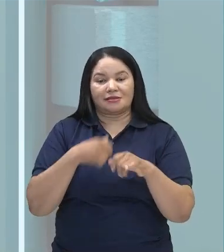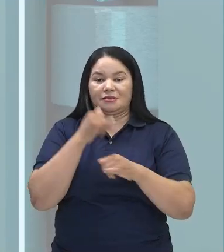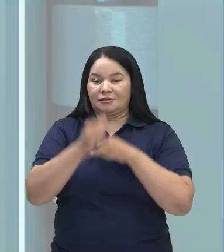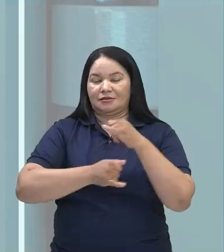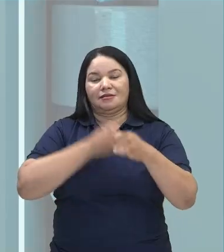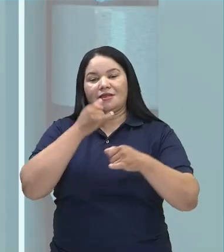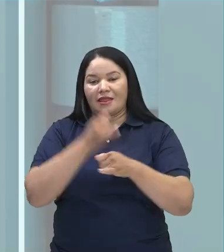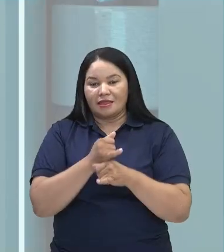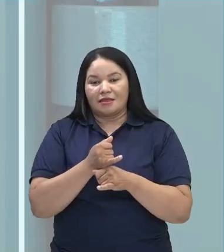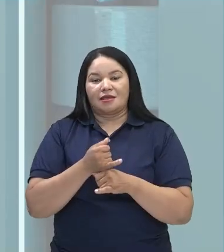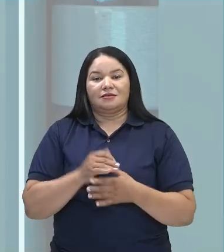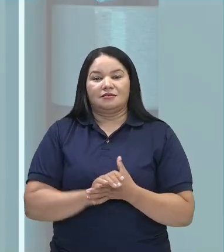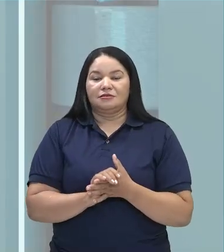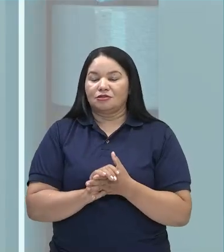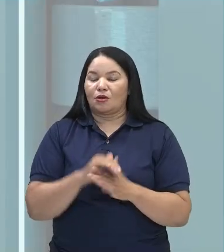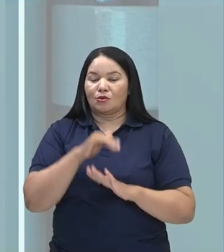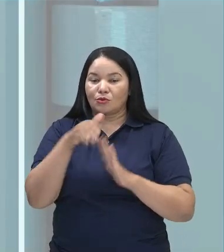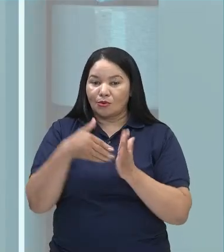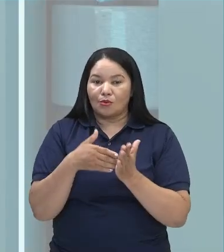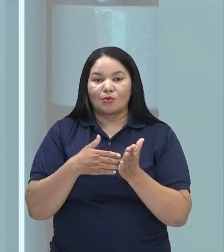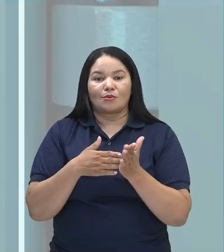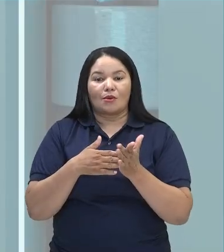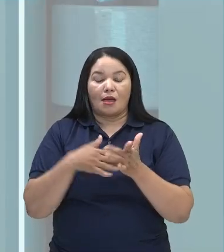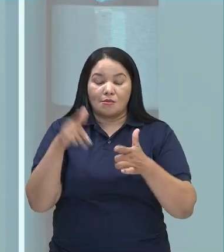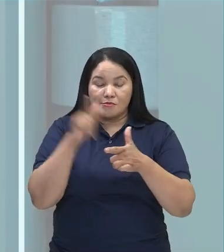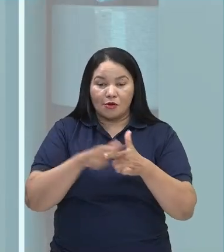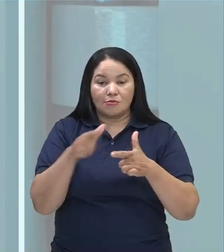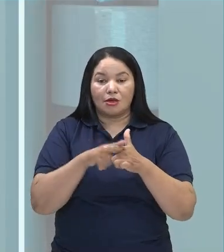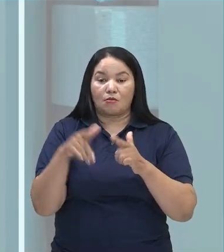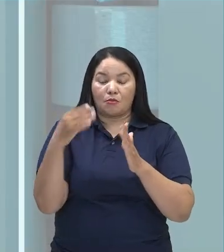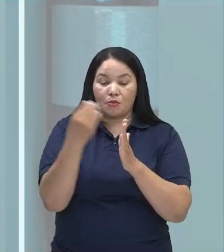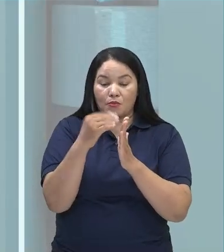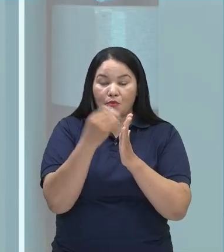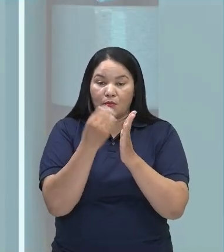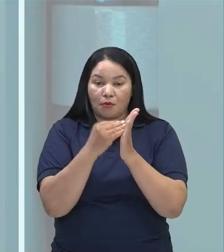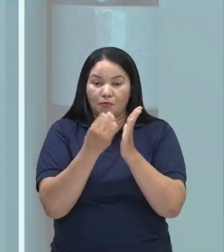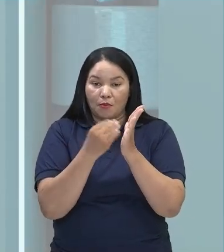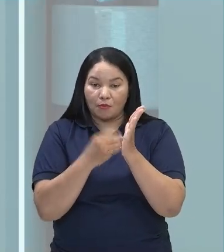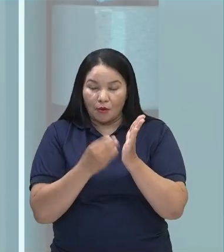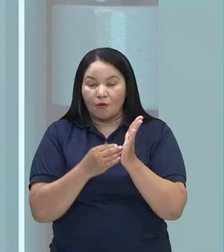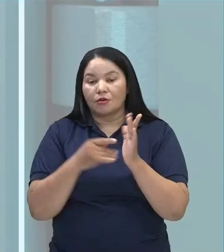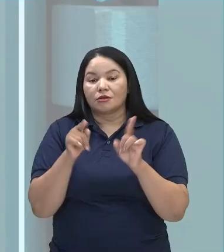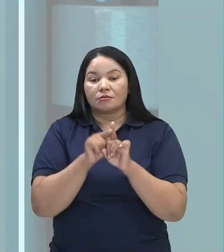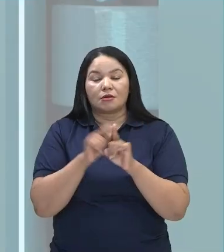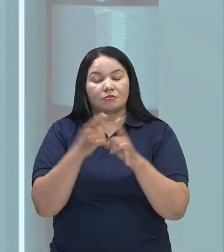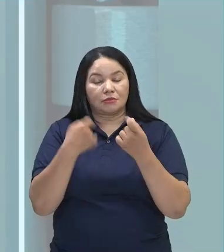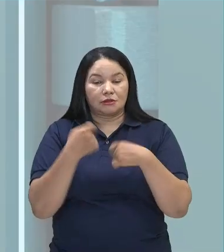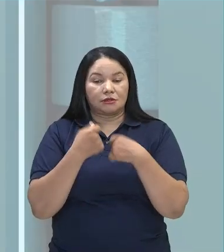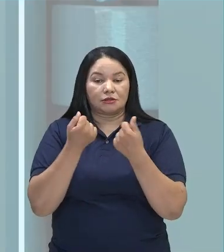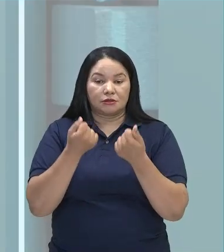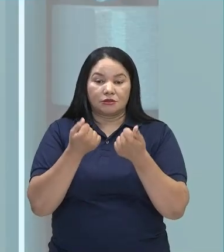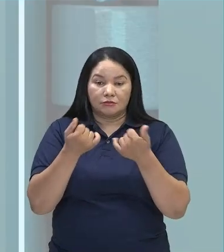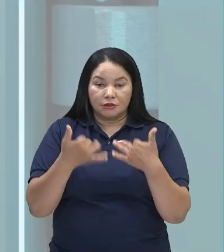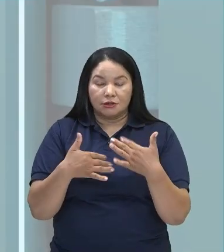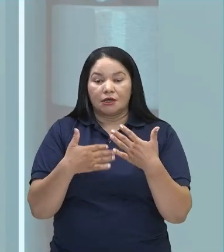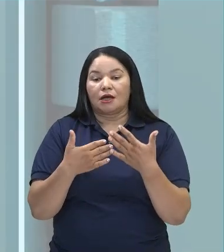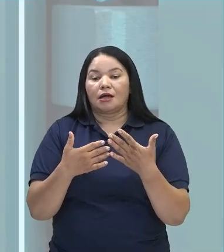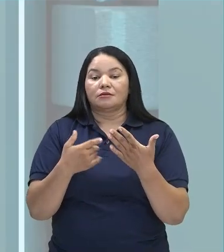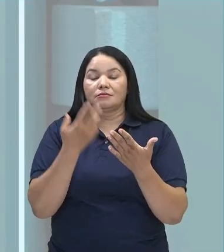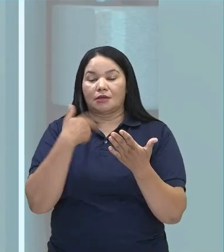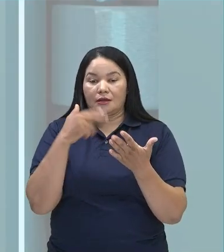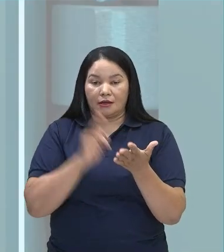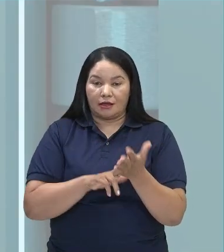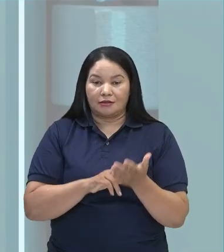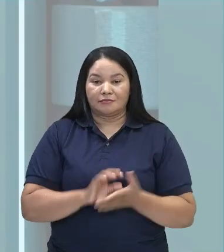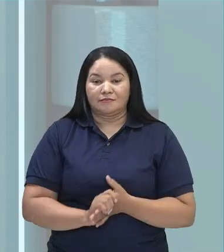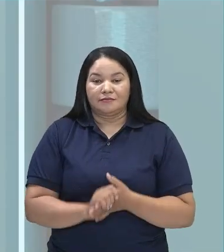internet. Então, tudo isso são questões que devem ser listadas, tratadas nesta carta. Então,